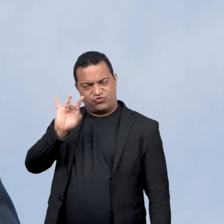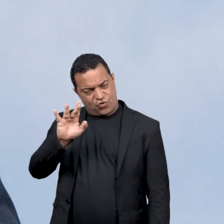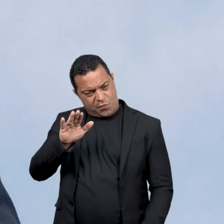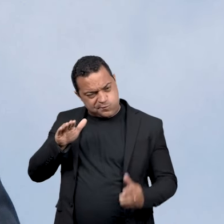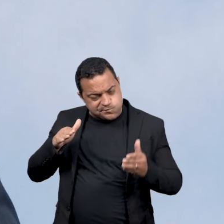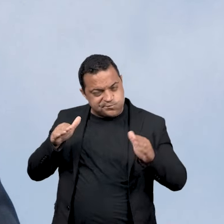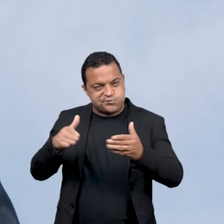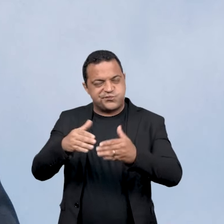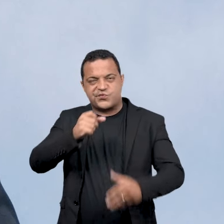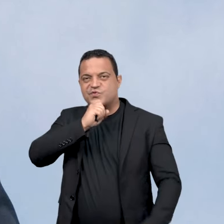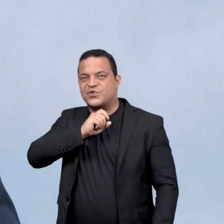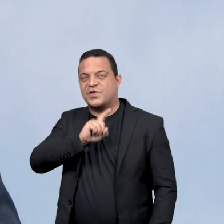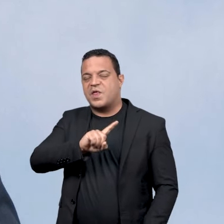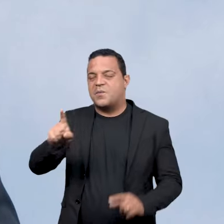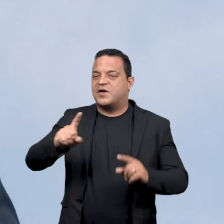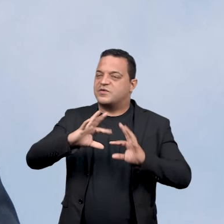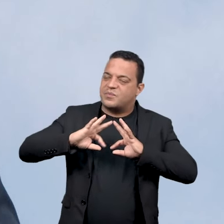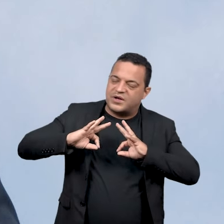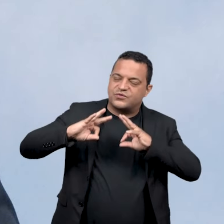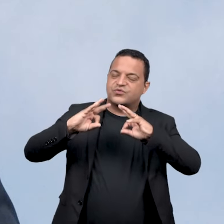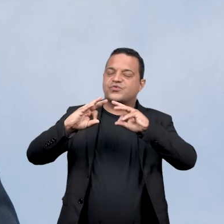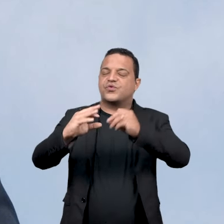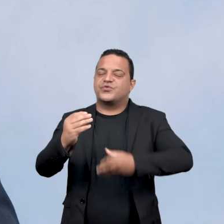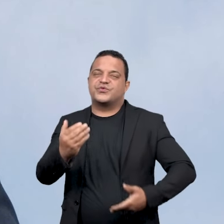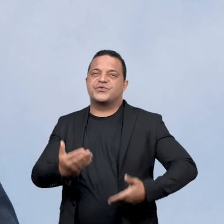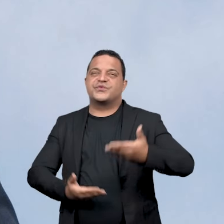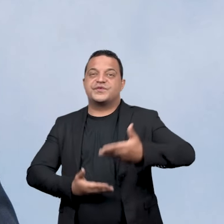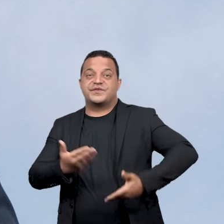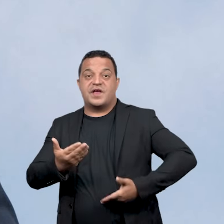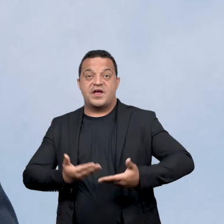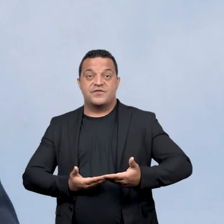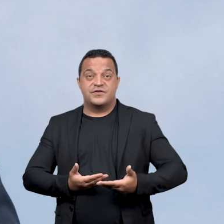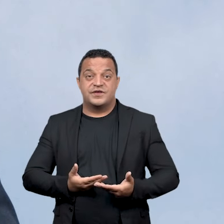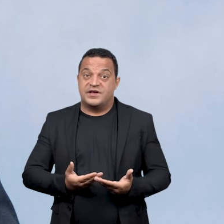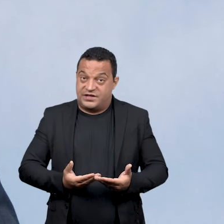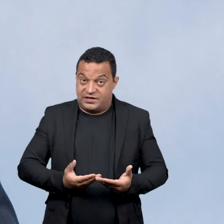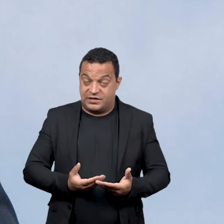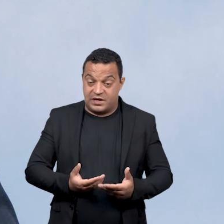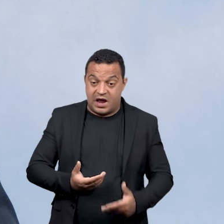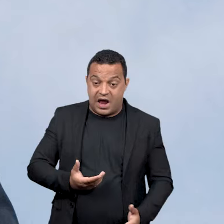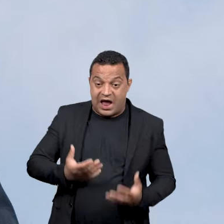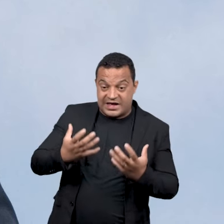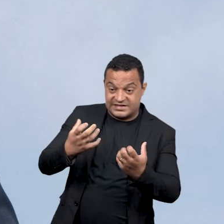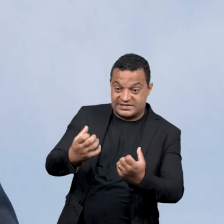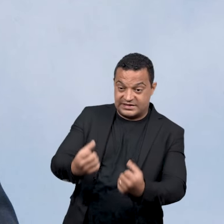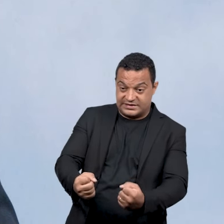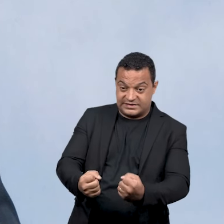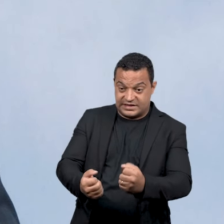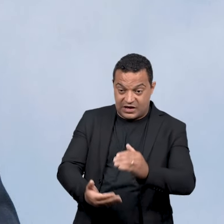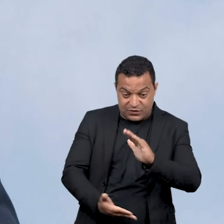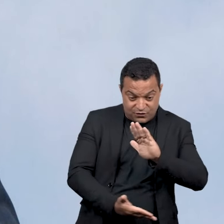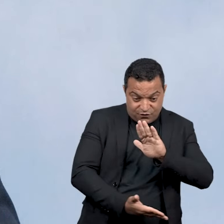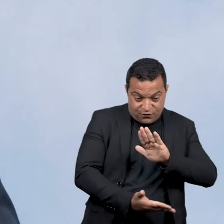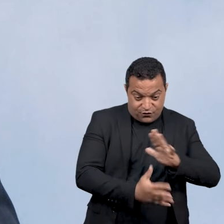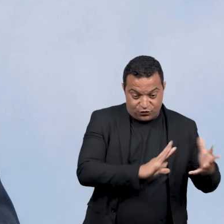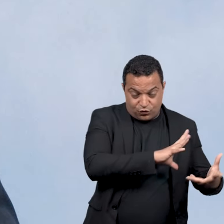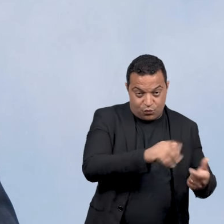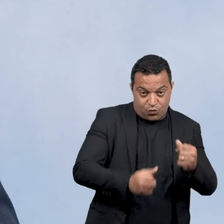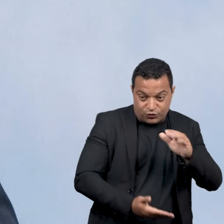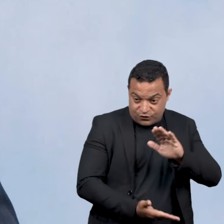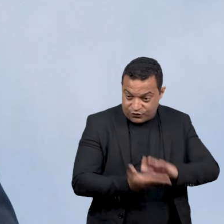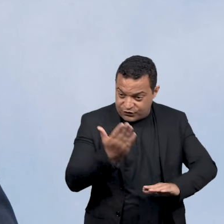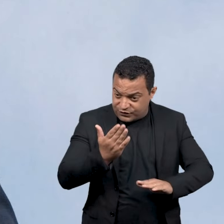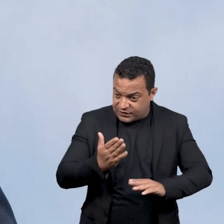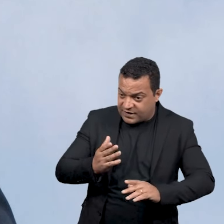óbvio, evidente, de toda a igreja, de todos aqueles que se achegaram, que fugiram do deserto e que se definiram